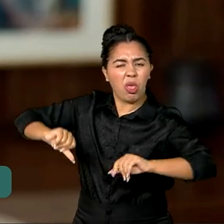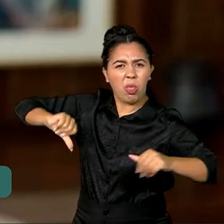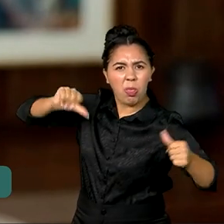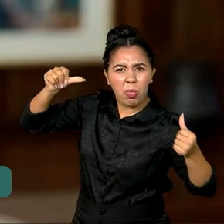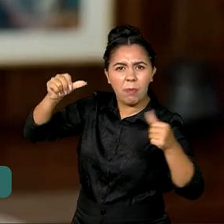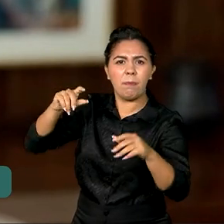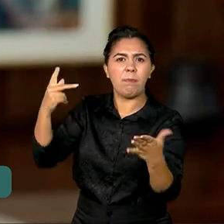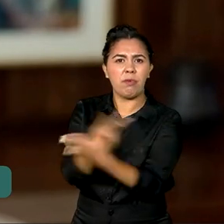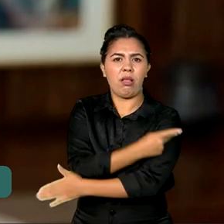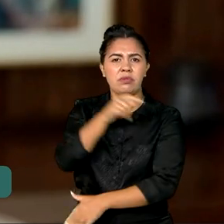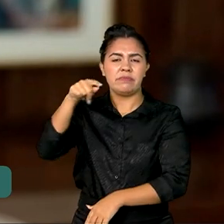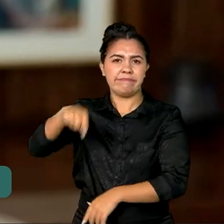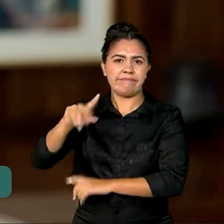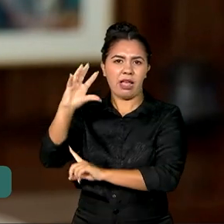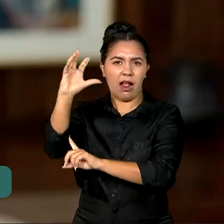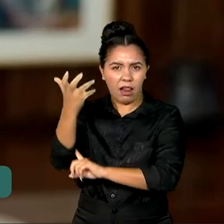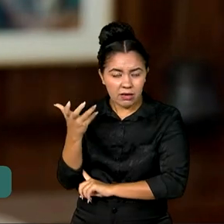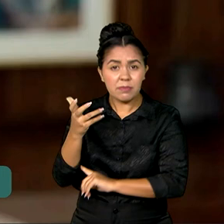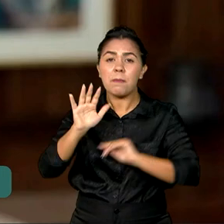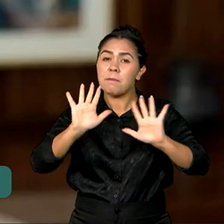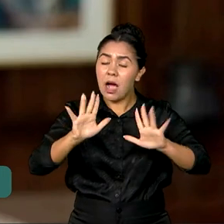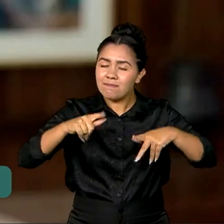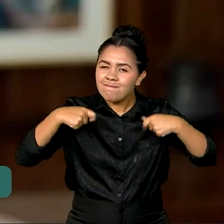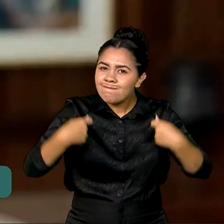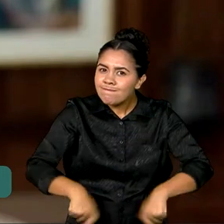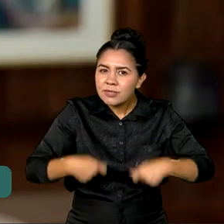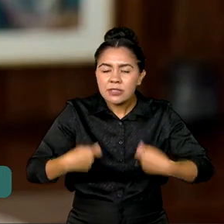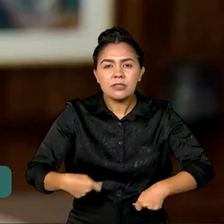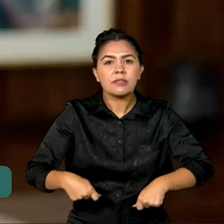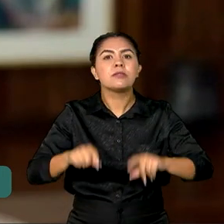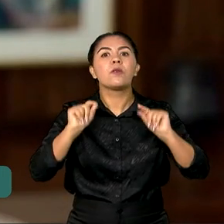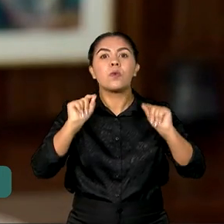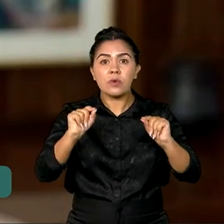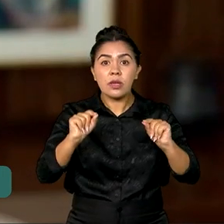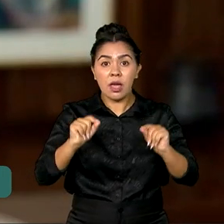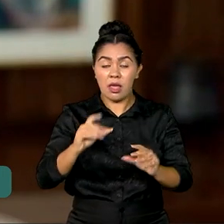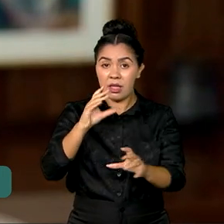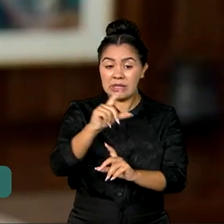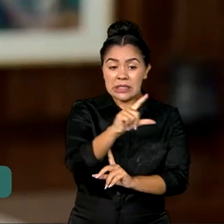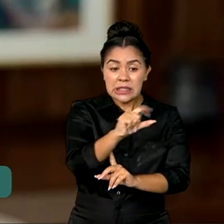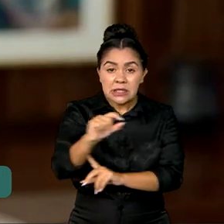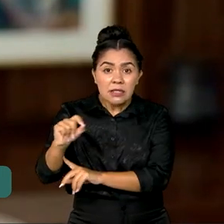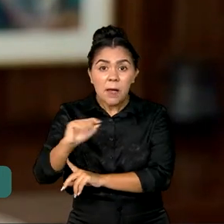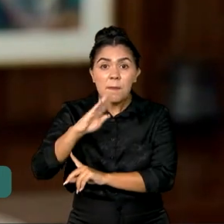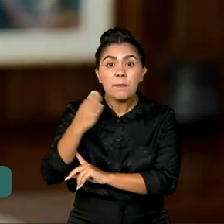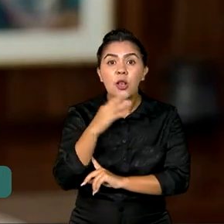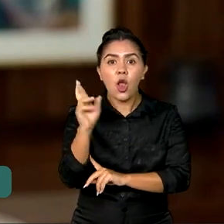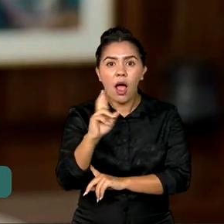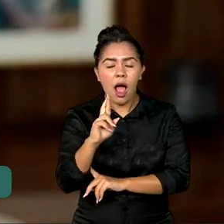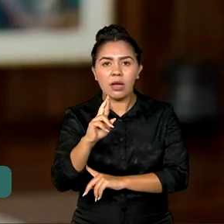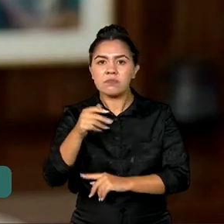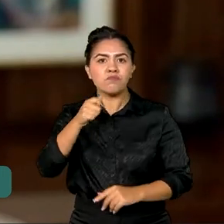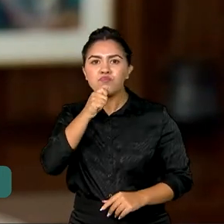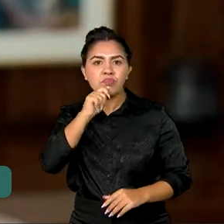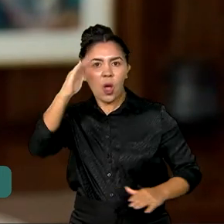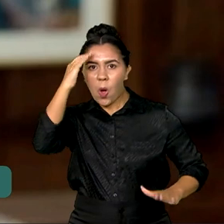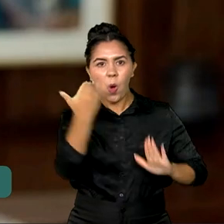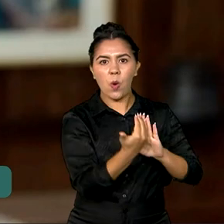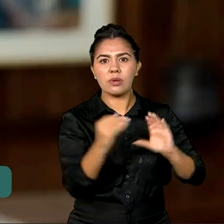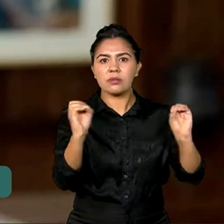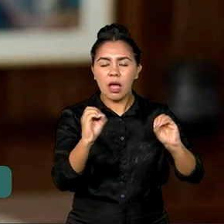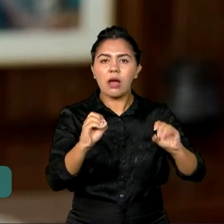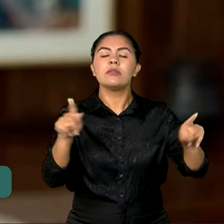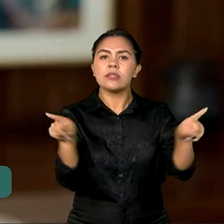que nos aflige hoje. É preciso ir além dos 100 bilhões anuais prometidos e não cumpridos, e